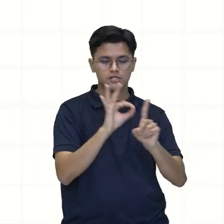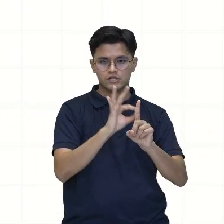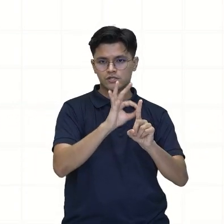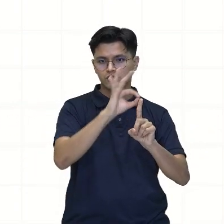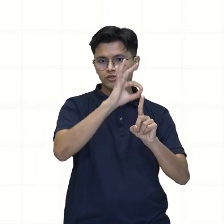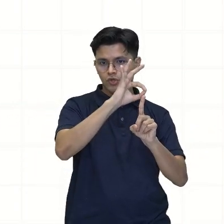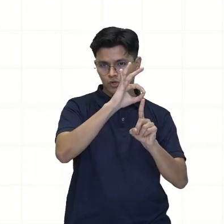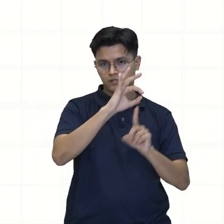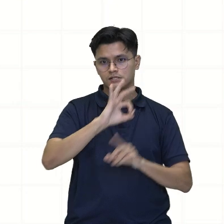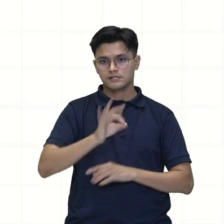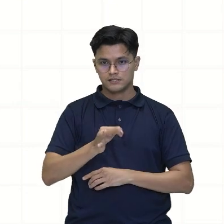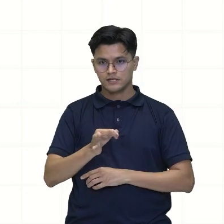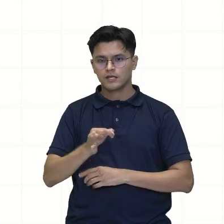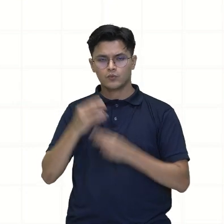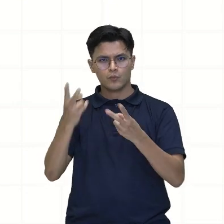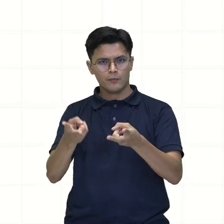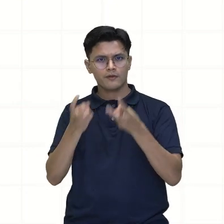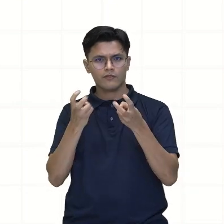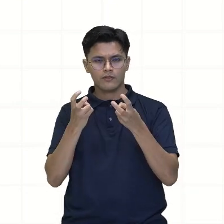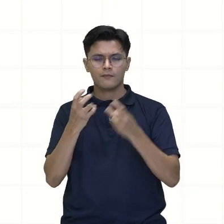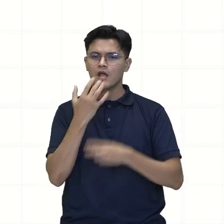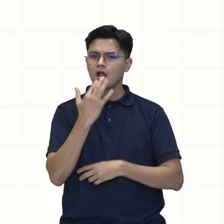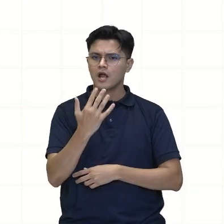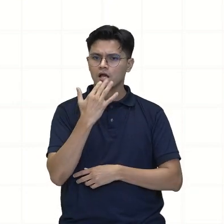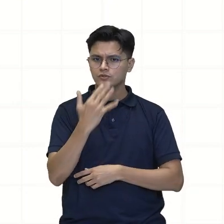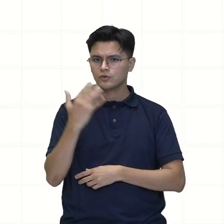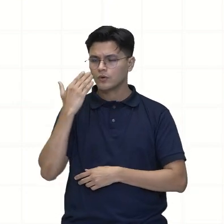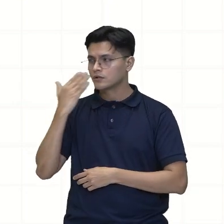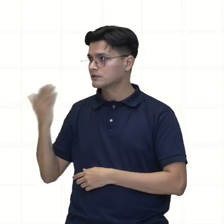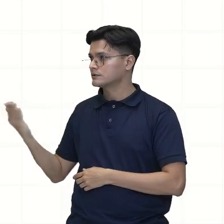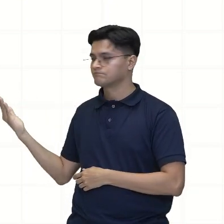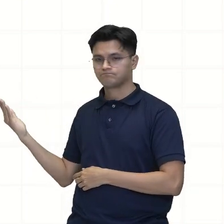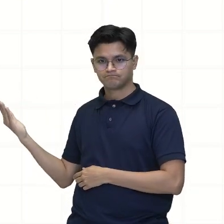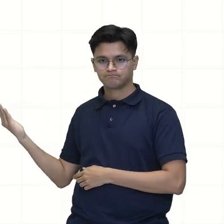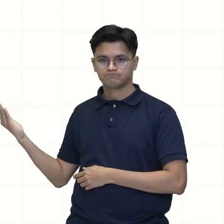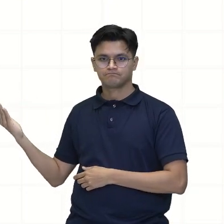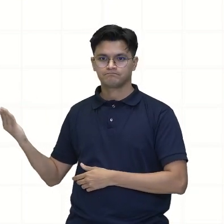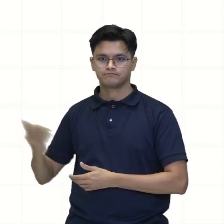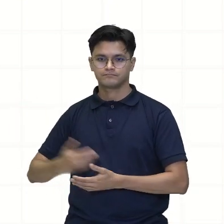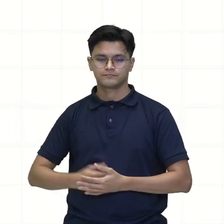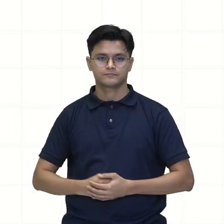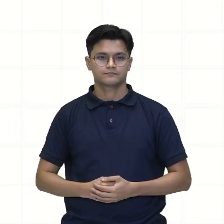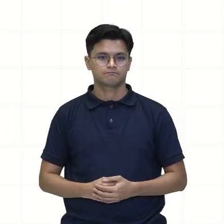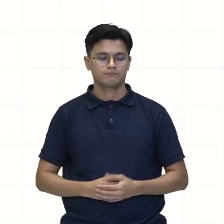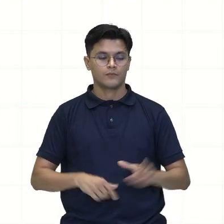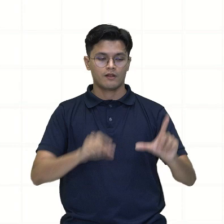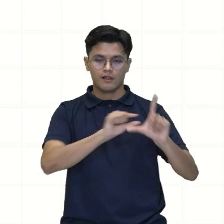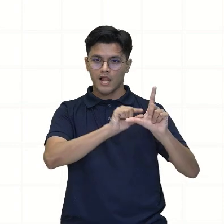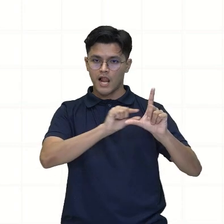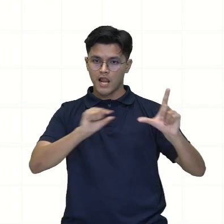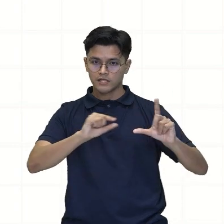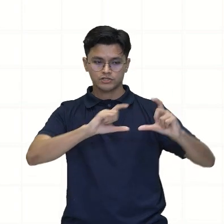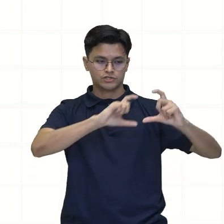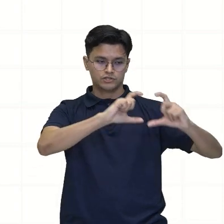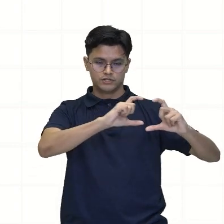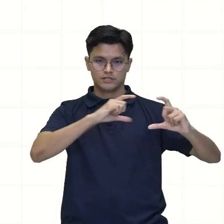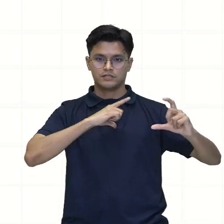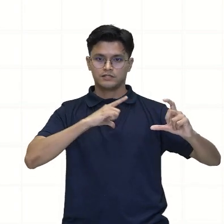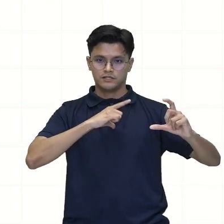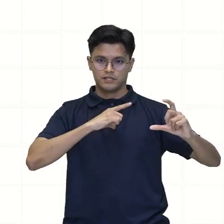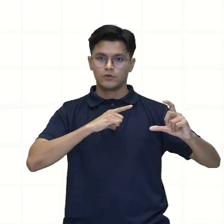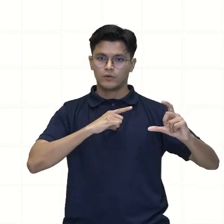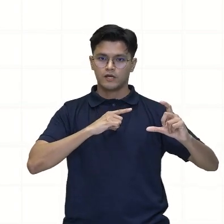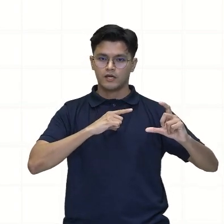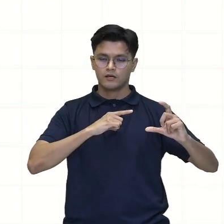que as cores, né, elas vão, a intensidade das cores na legenda, elas vão aumentando, né,